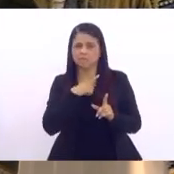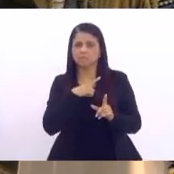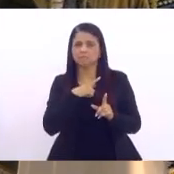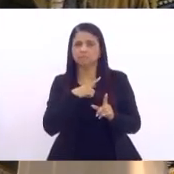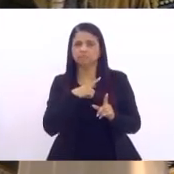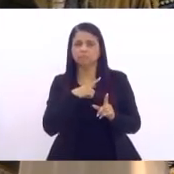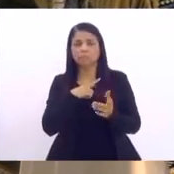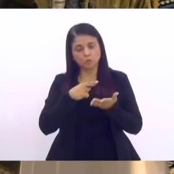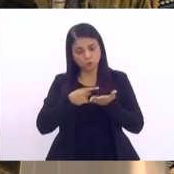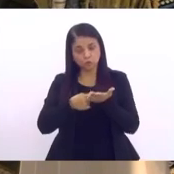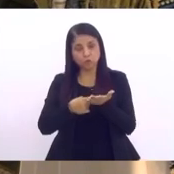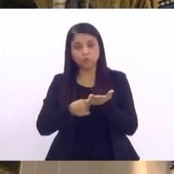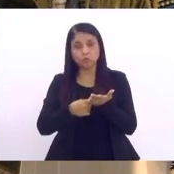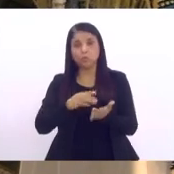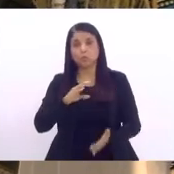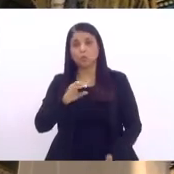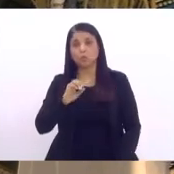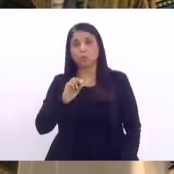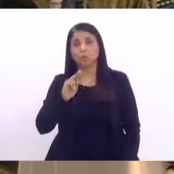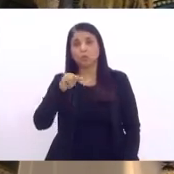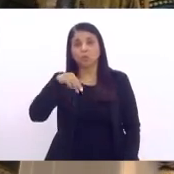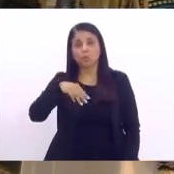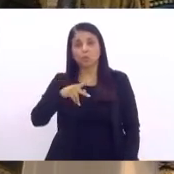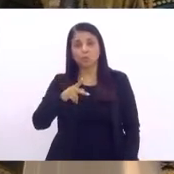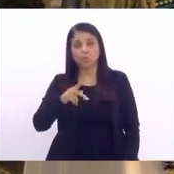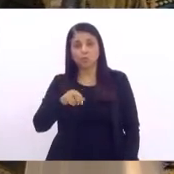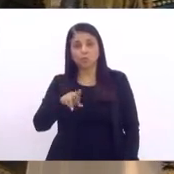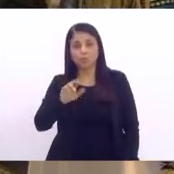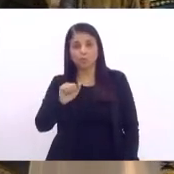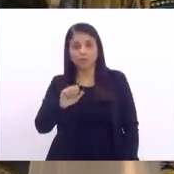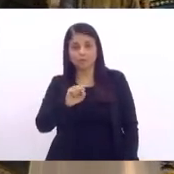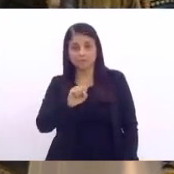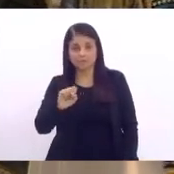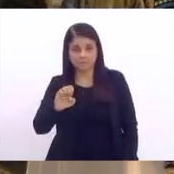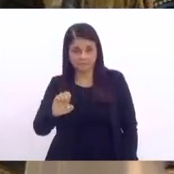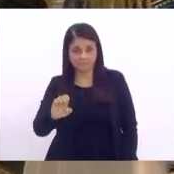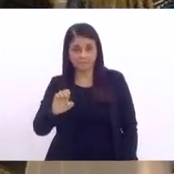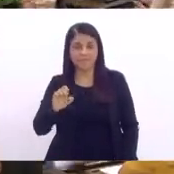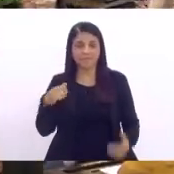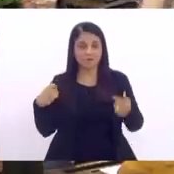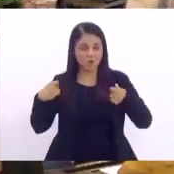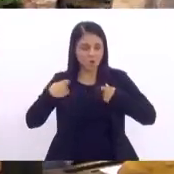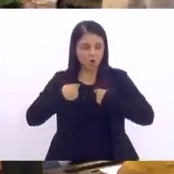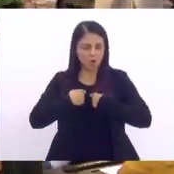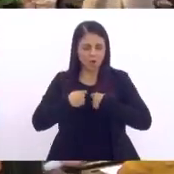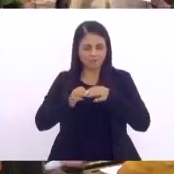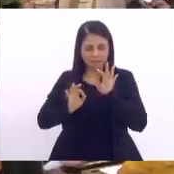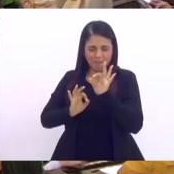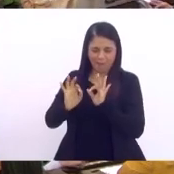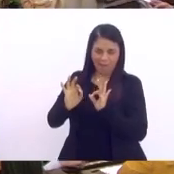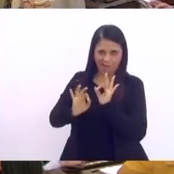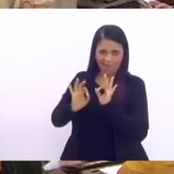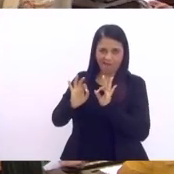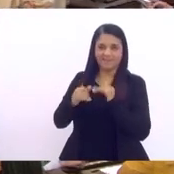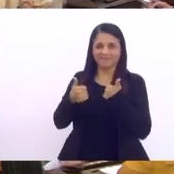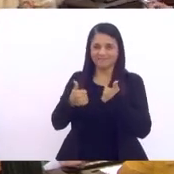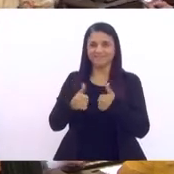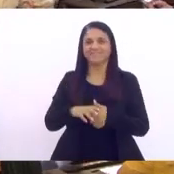coletes, talvez, mais esteticamente elaborados. Senhor presidente, pela